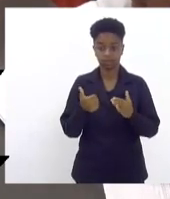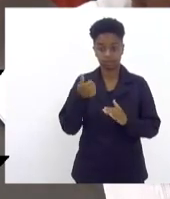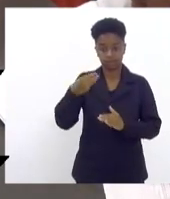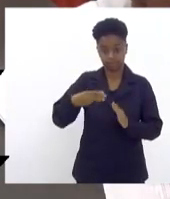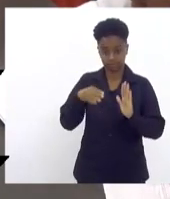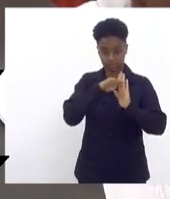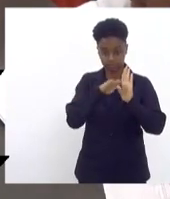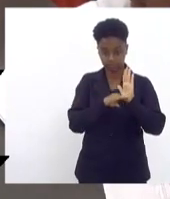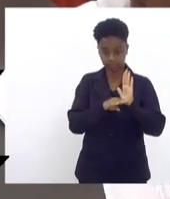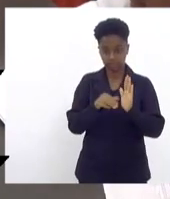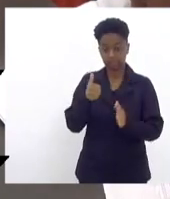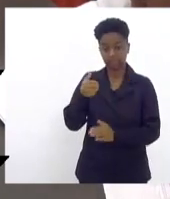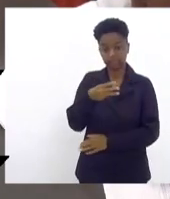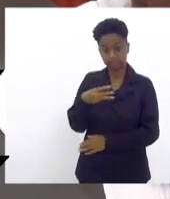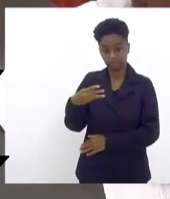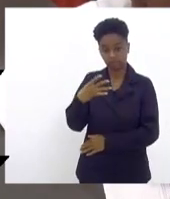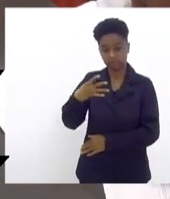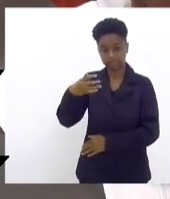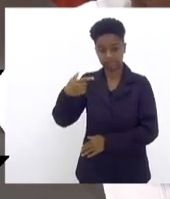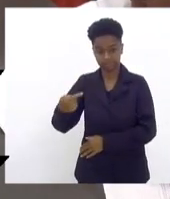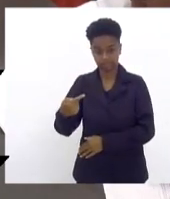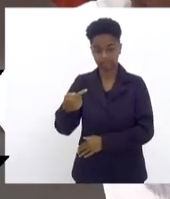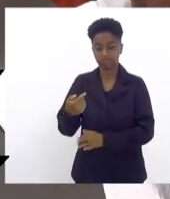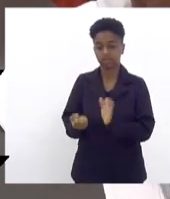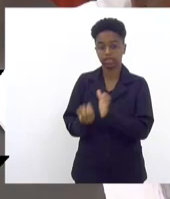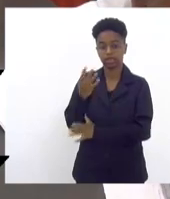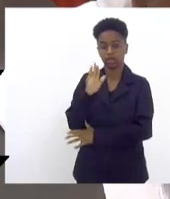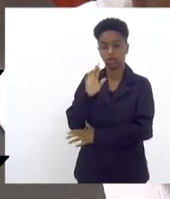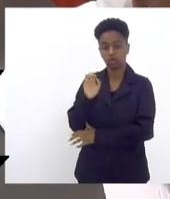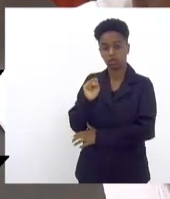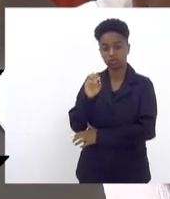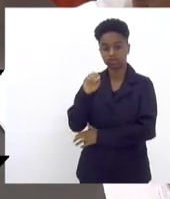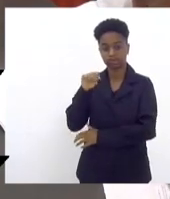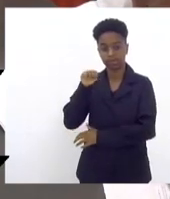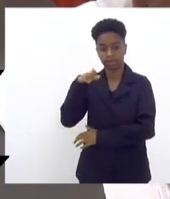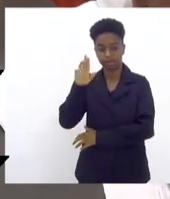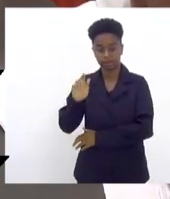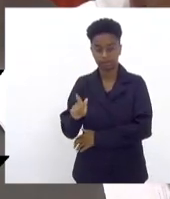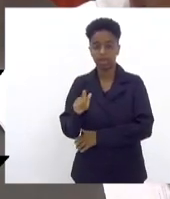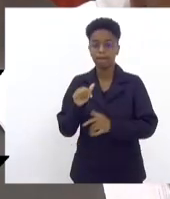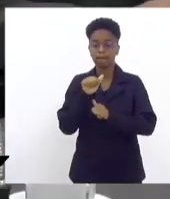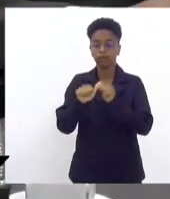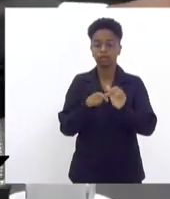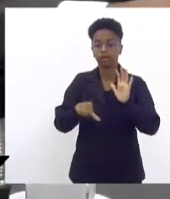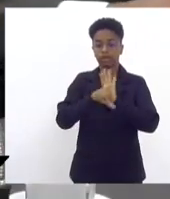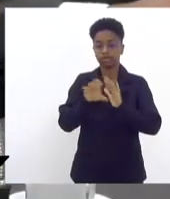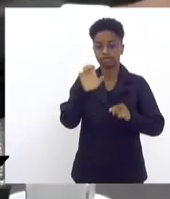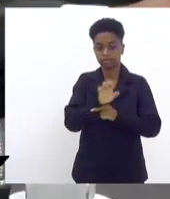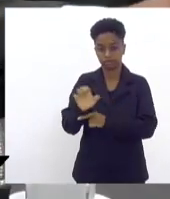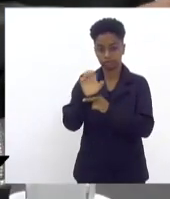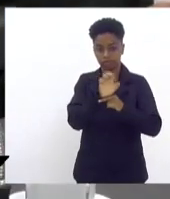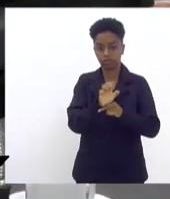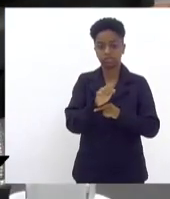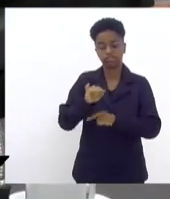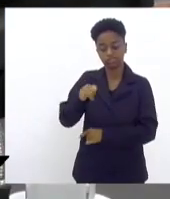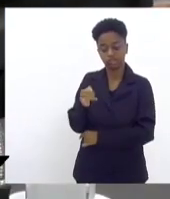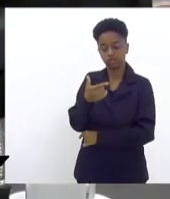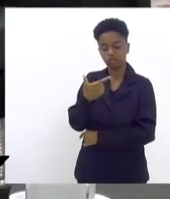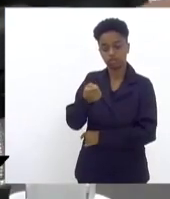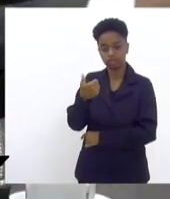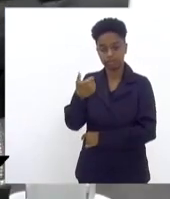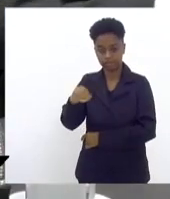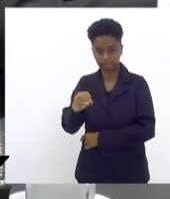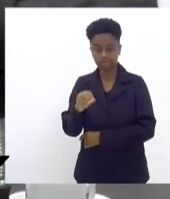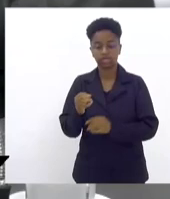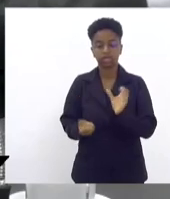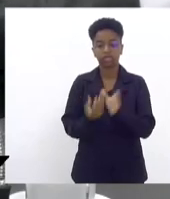lei 3740 de 2021, de autoria do deputado Rosenberg Reis, que altera a lei estadual número 5.645, de 6 de janeiro de 2010, para instituir no